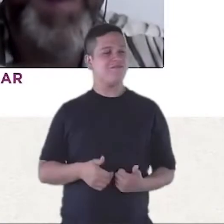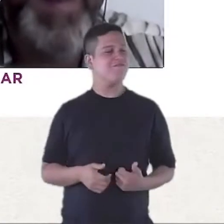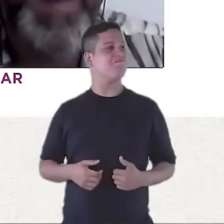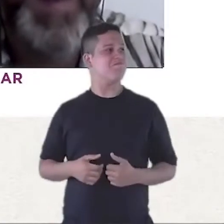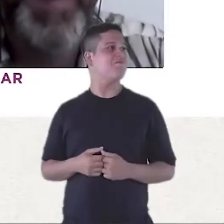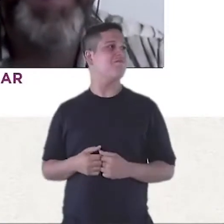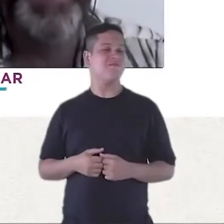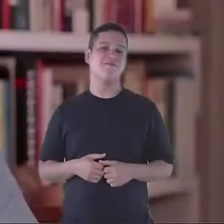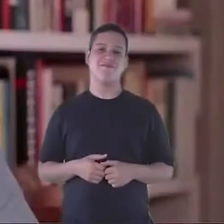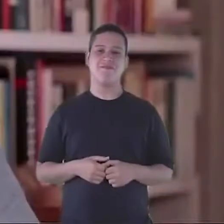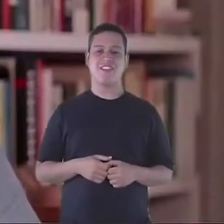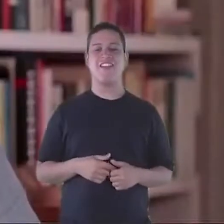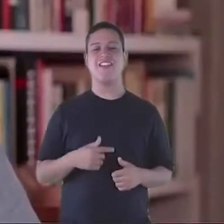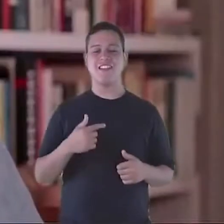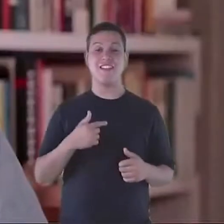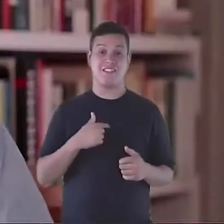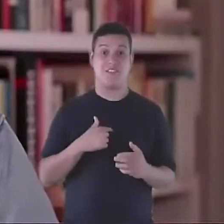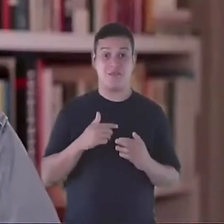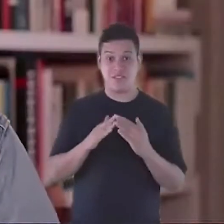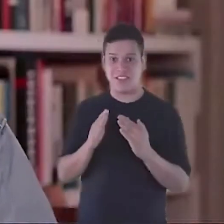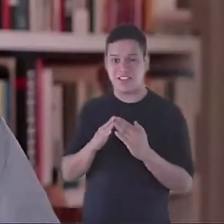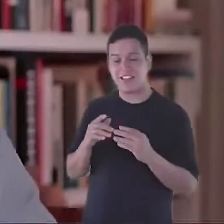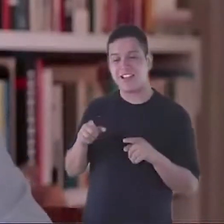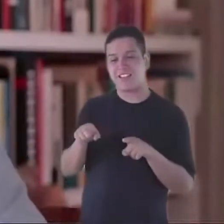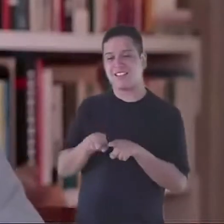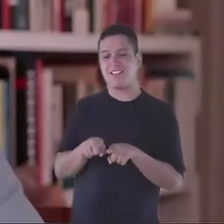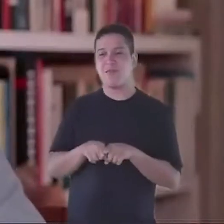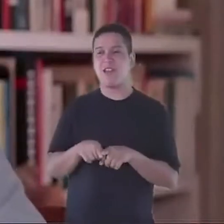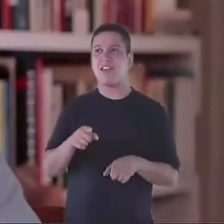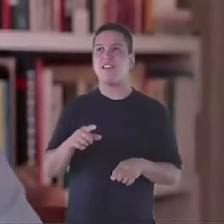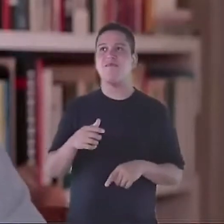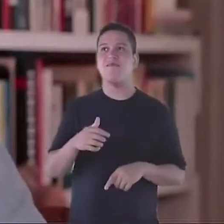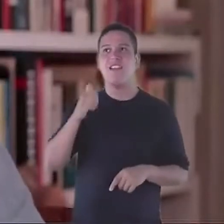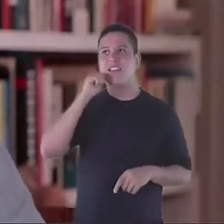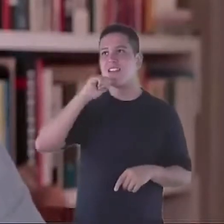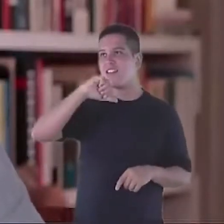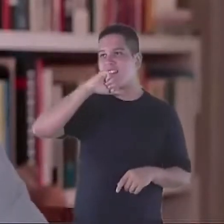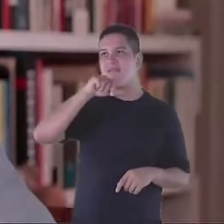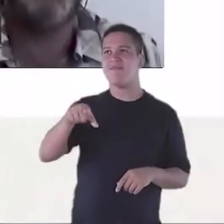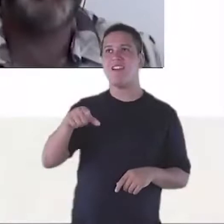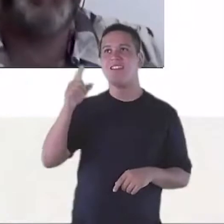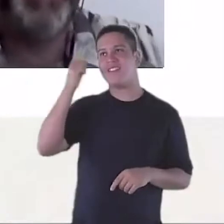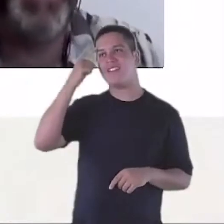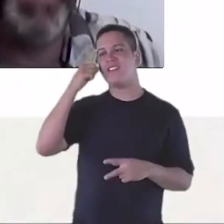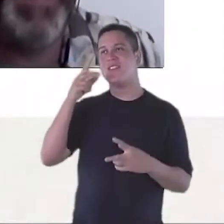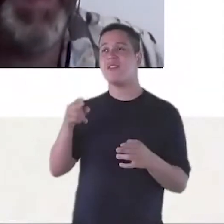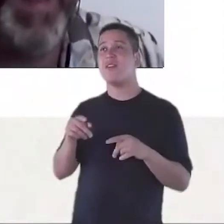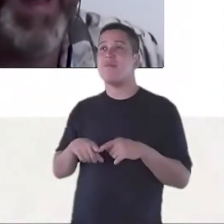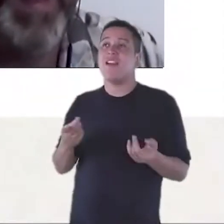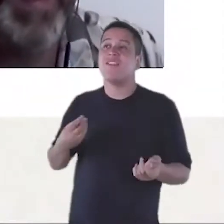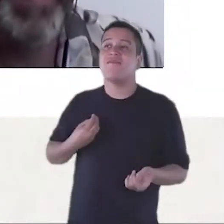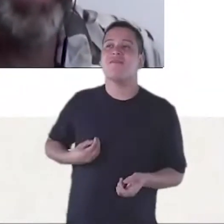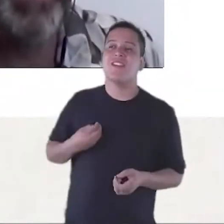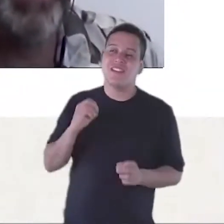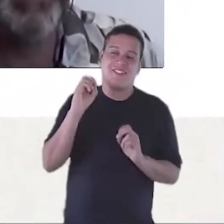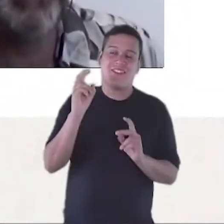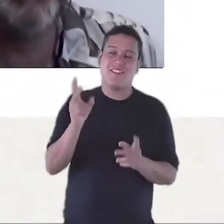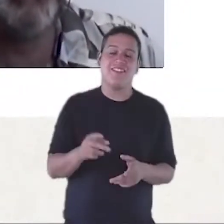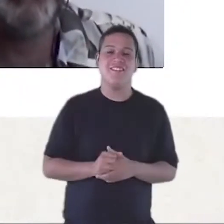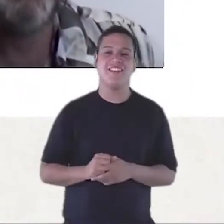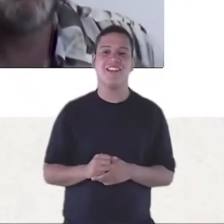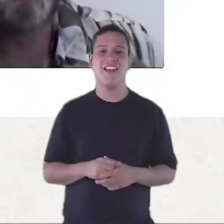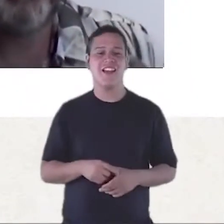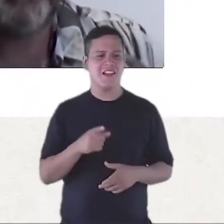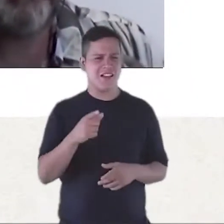Em casa também nós somos quatro, minha mãe não teve essa ideia, não. Mas deu tudo certo, mas essa ideia é genial. Vou falar com minha mãe, Dona